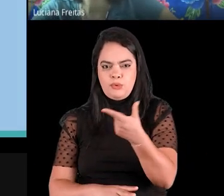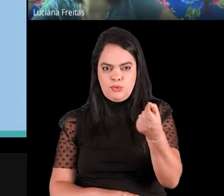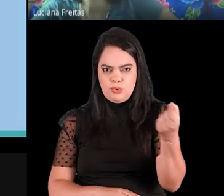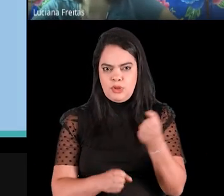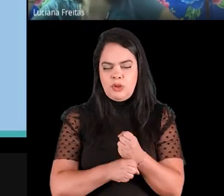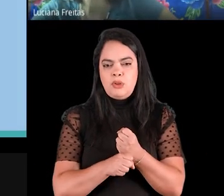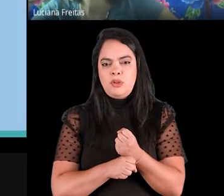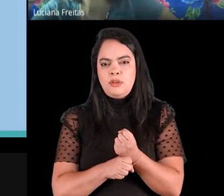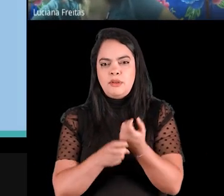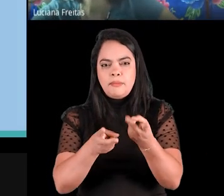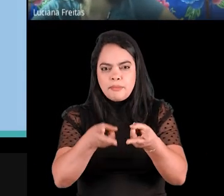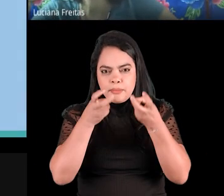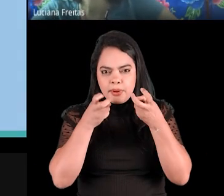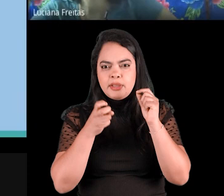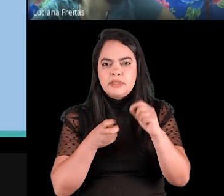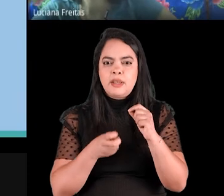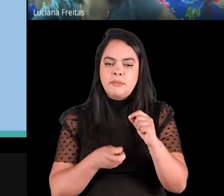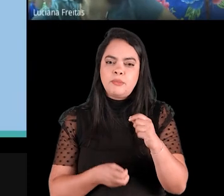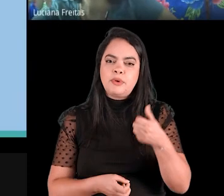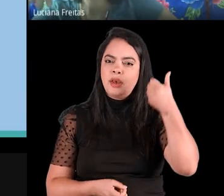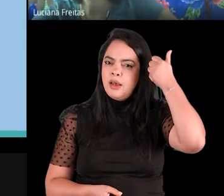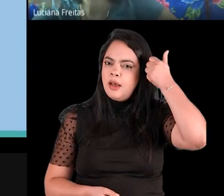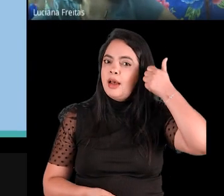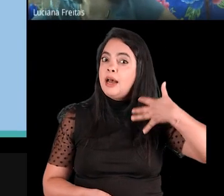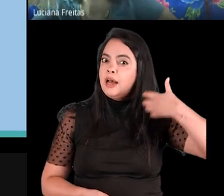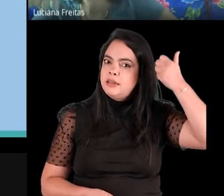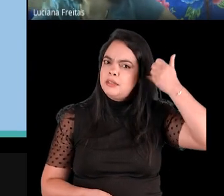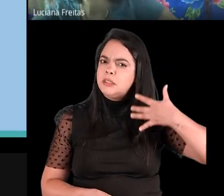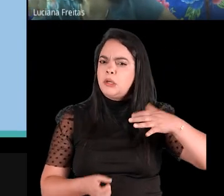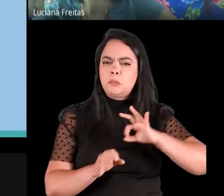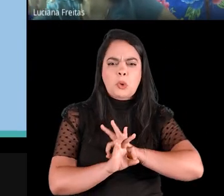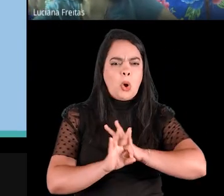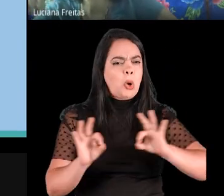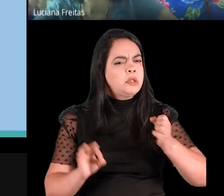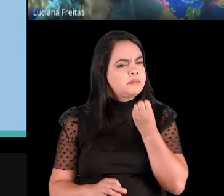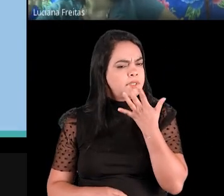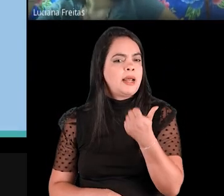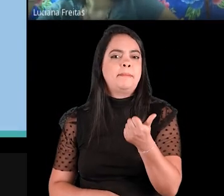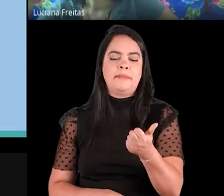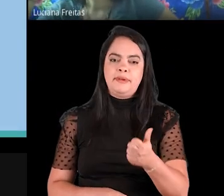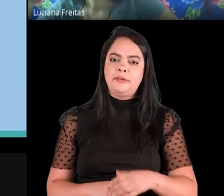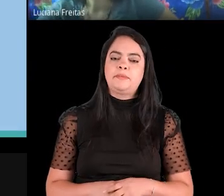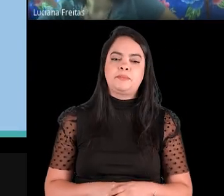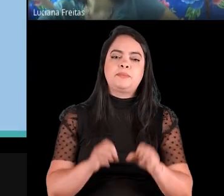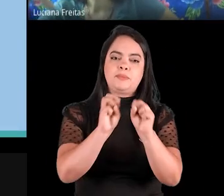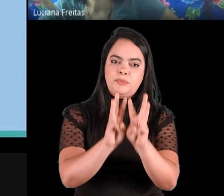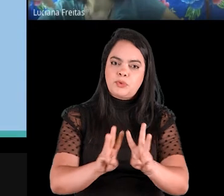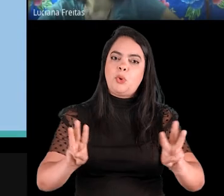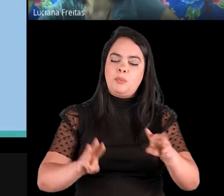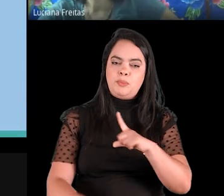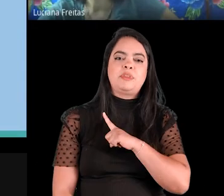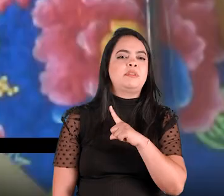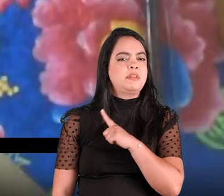percebe que a descrição da imagem está muito boa, assim, tá indo bem, né, nessa questão. O portal tem isso